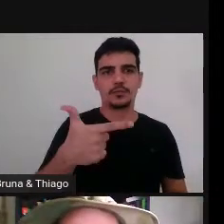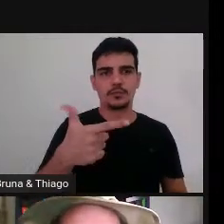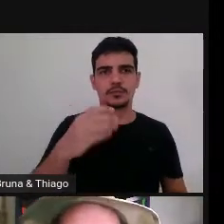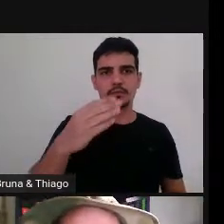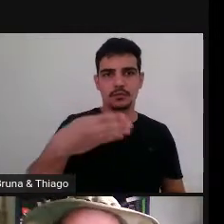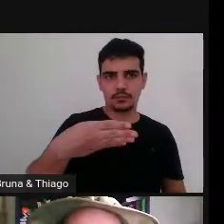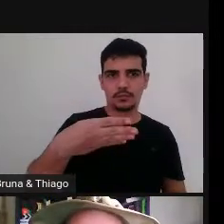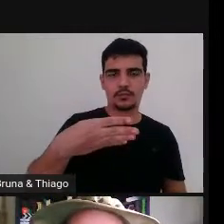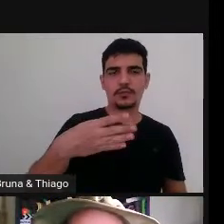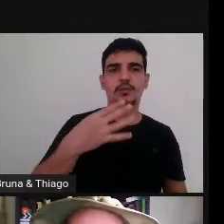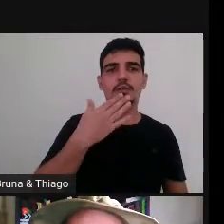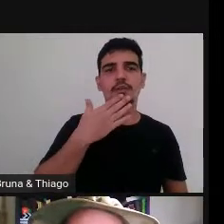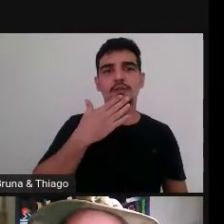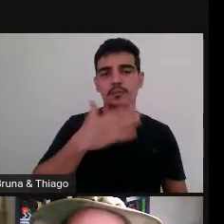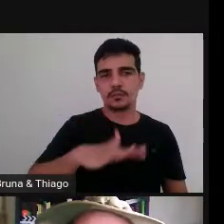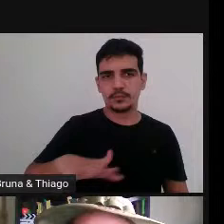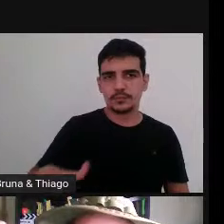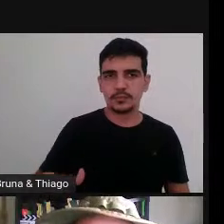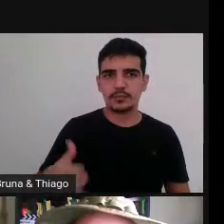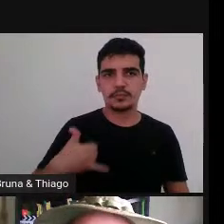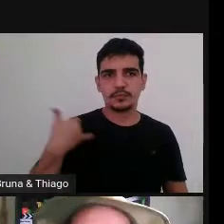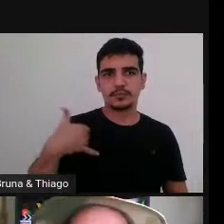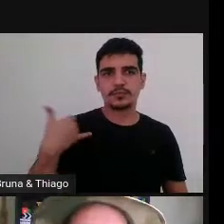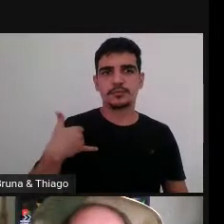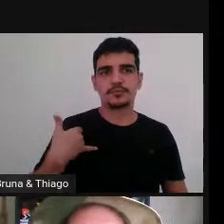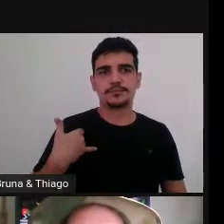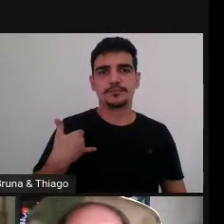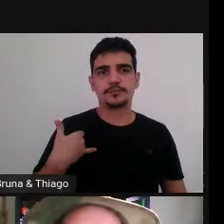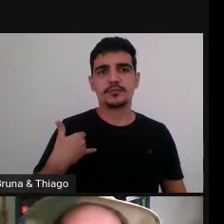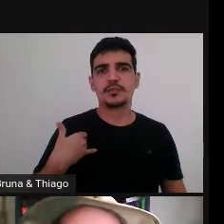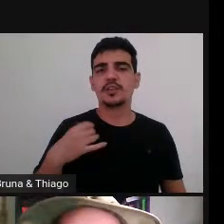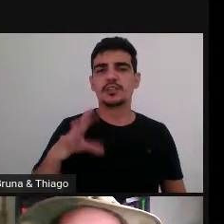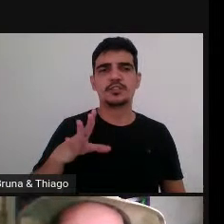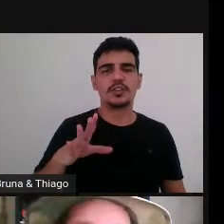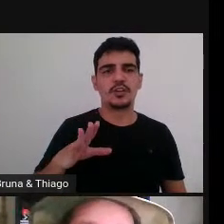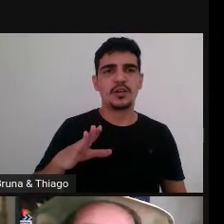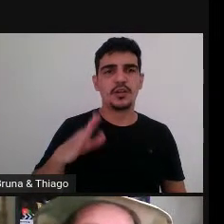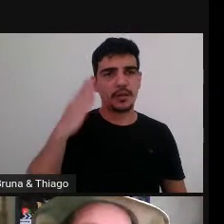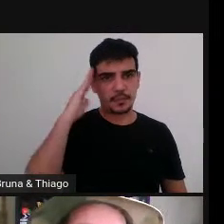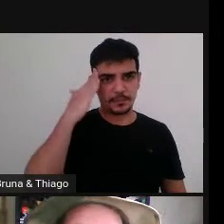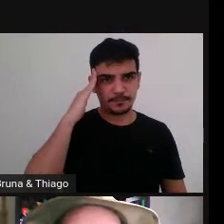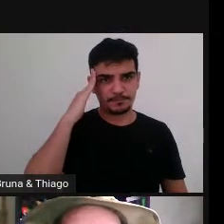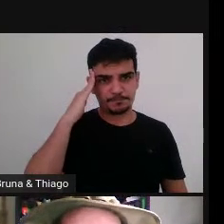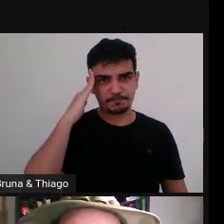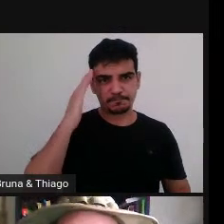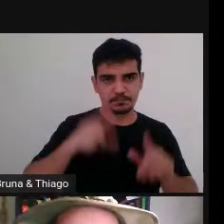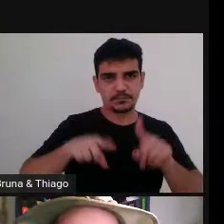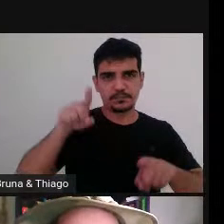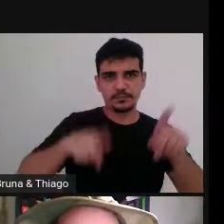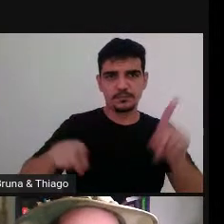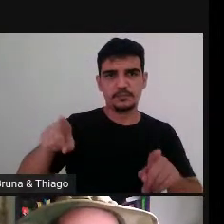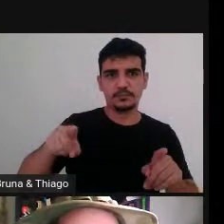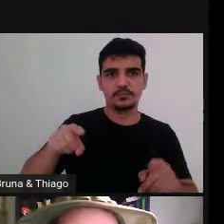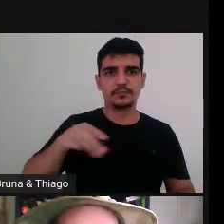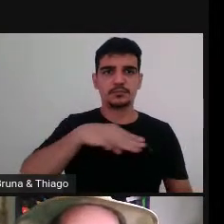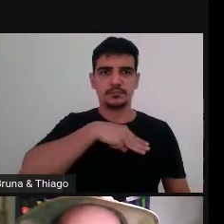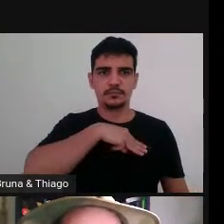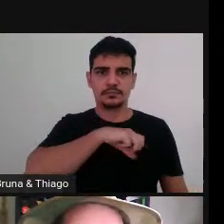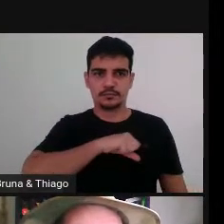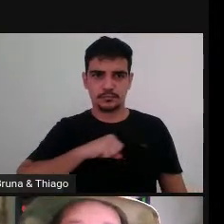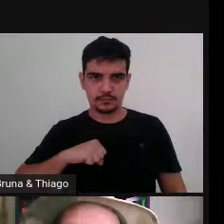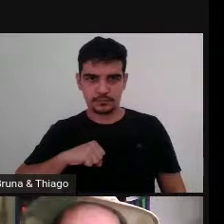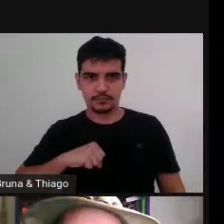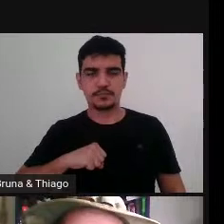mas acidente ocorre mais com os adultos, né? Então, isso aqui é só para a gente ter uma visão espacial. Esses dados todos são do Ministério da Saúde, como eu já